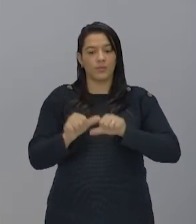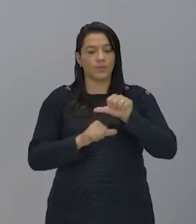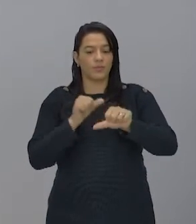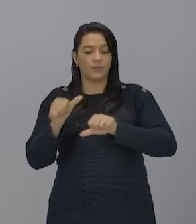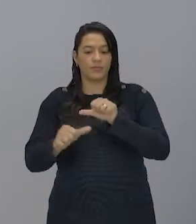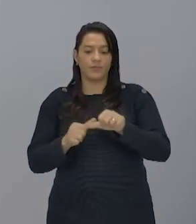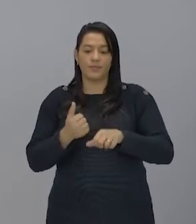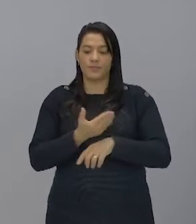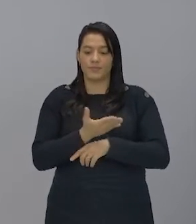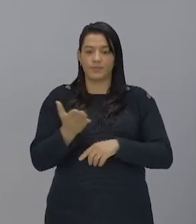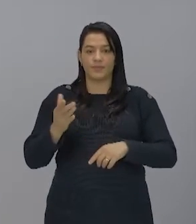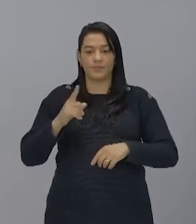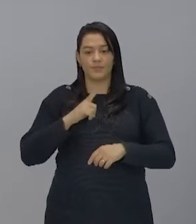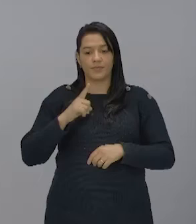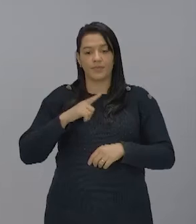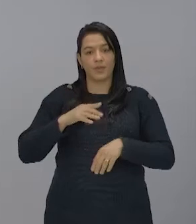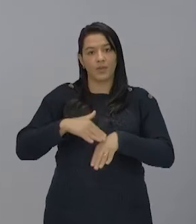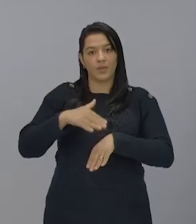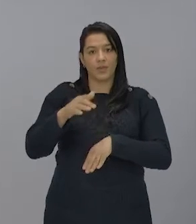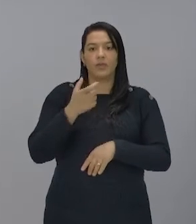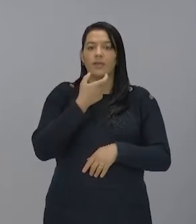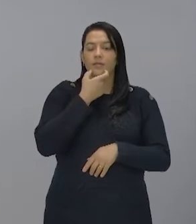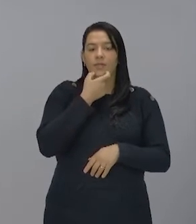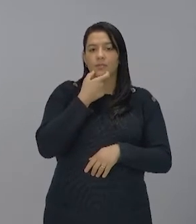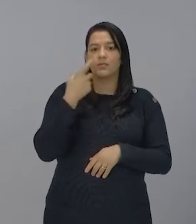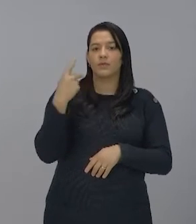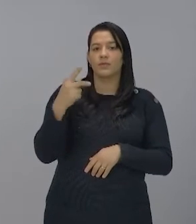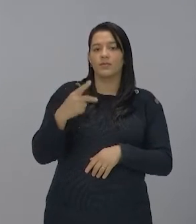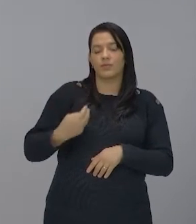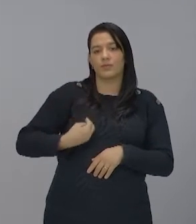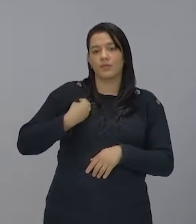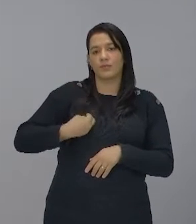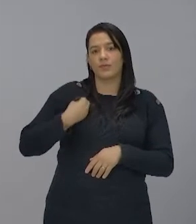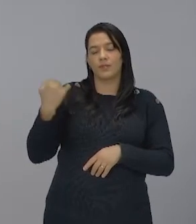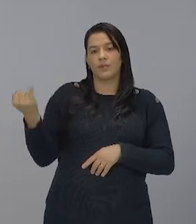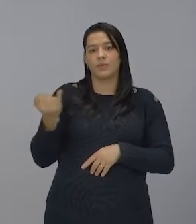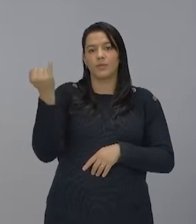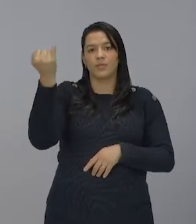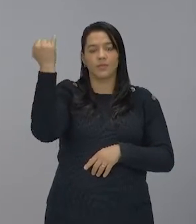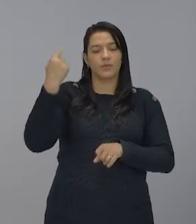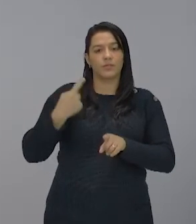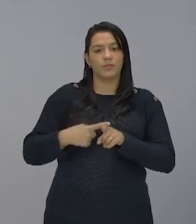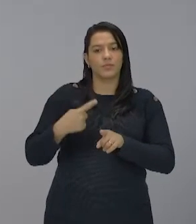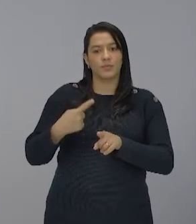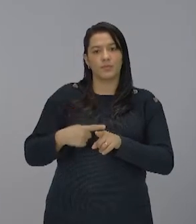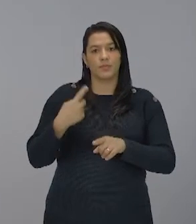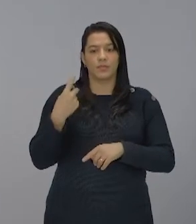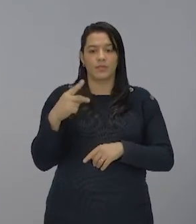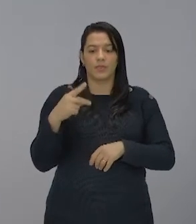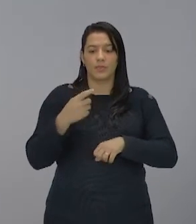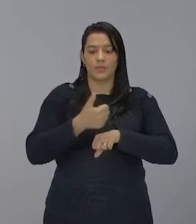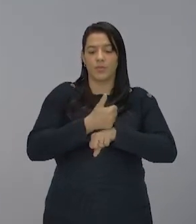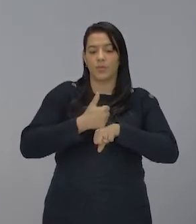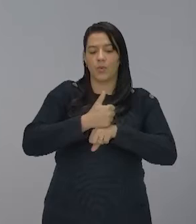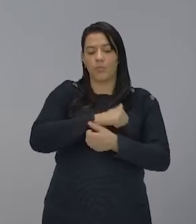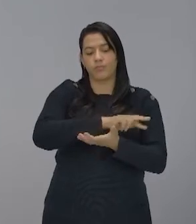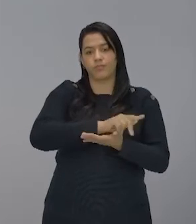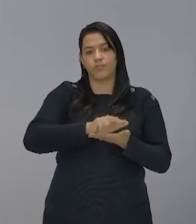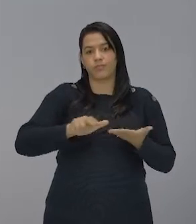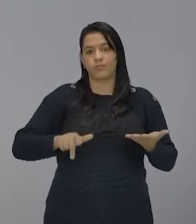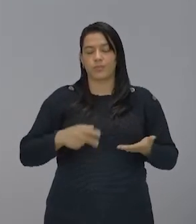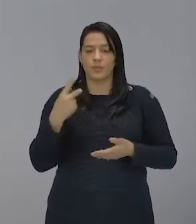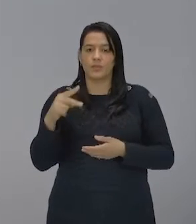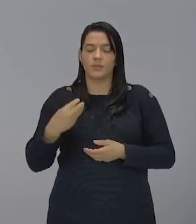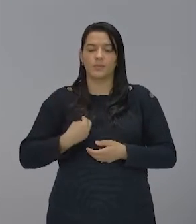important English is in your life? Qual a importância do inglês na sua vida aí? Você que tem essa multiplicidade de profissões aí, como é que funciona o inglês na